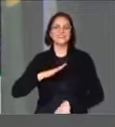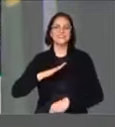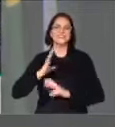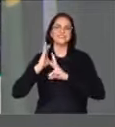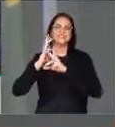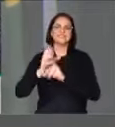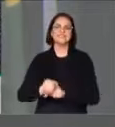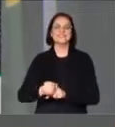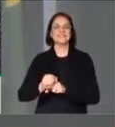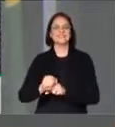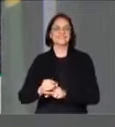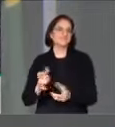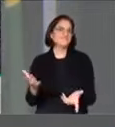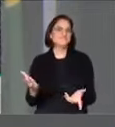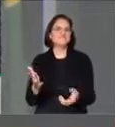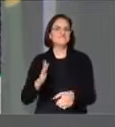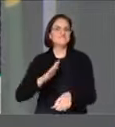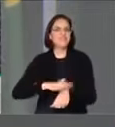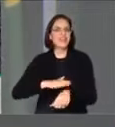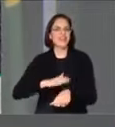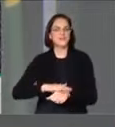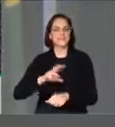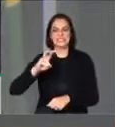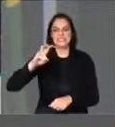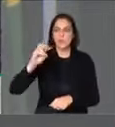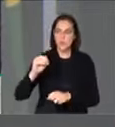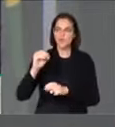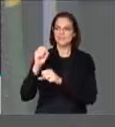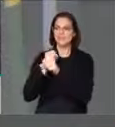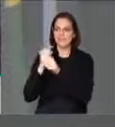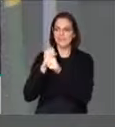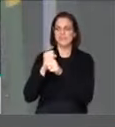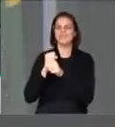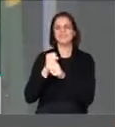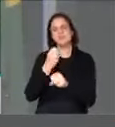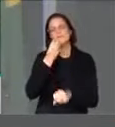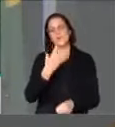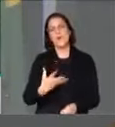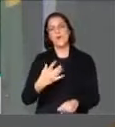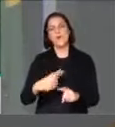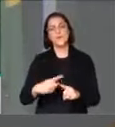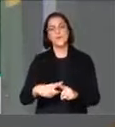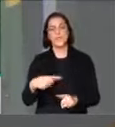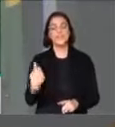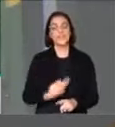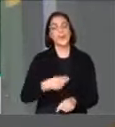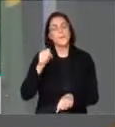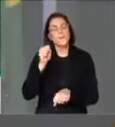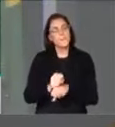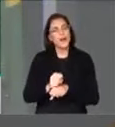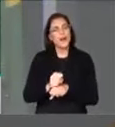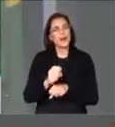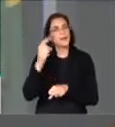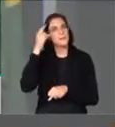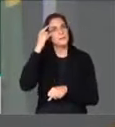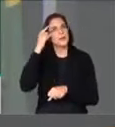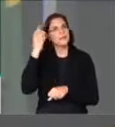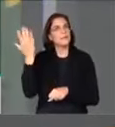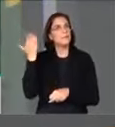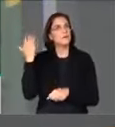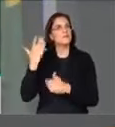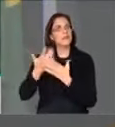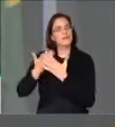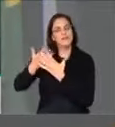anos, porque eu acho que são momentos que nós paramos e refletimos um pouquinho o que foi e o que é,